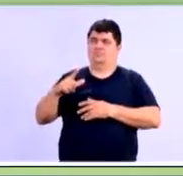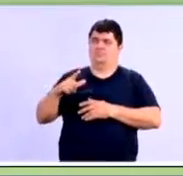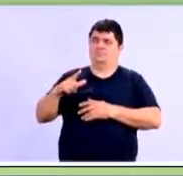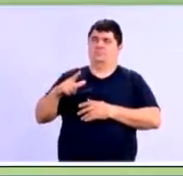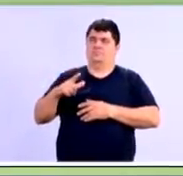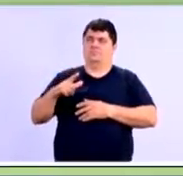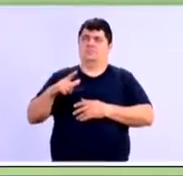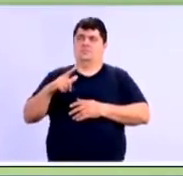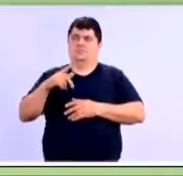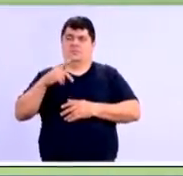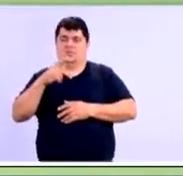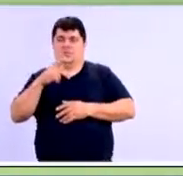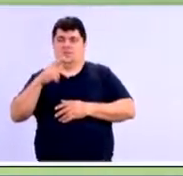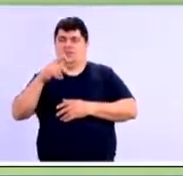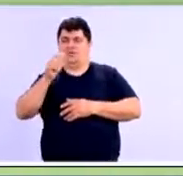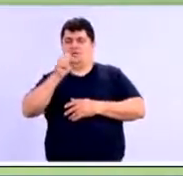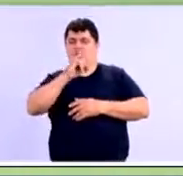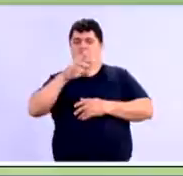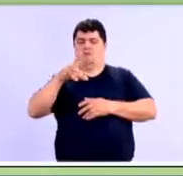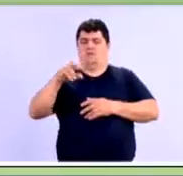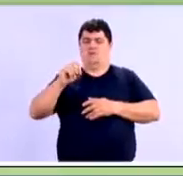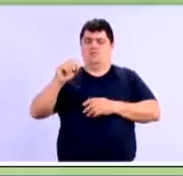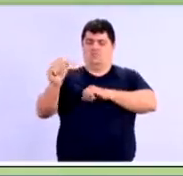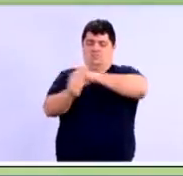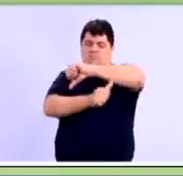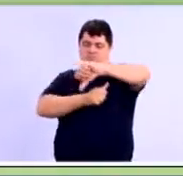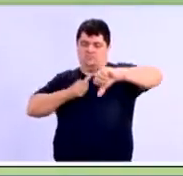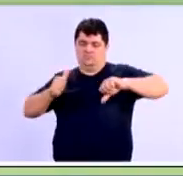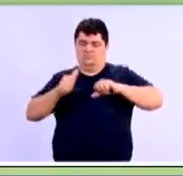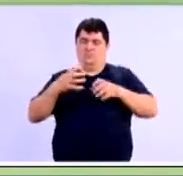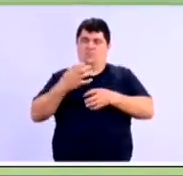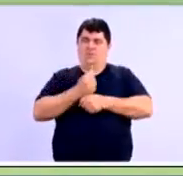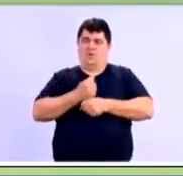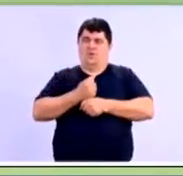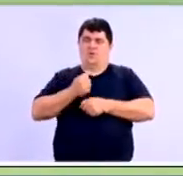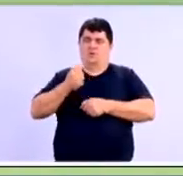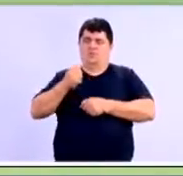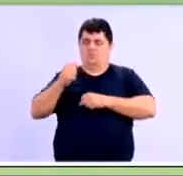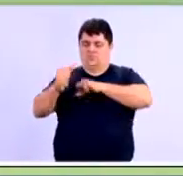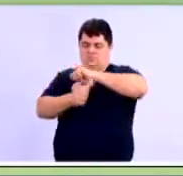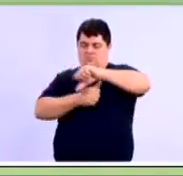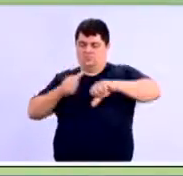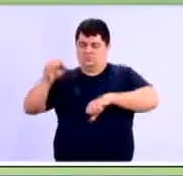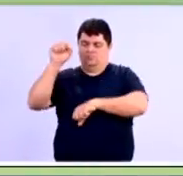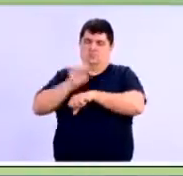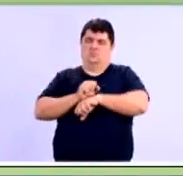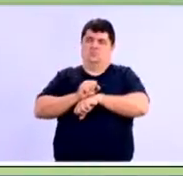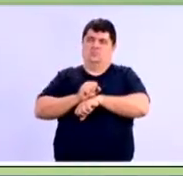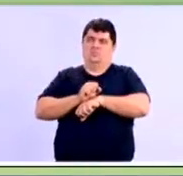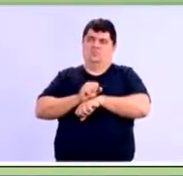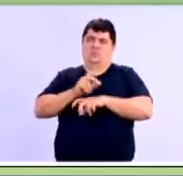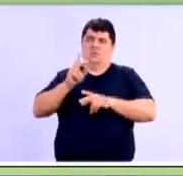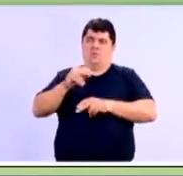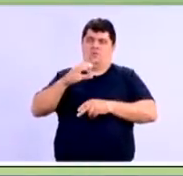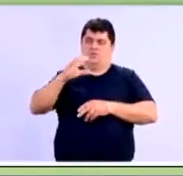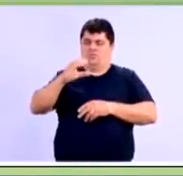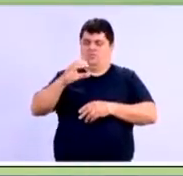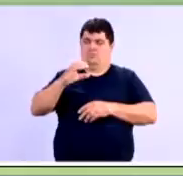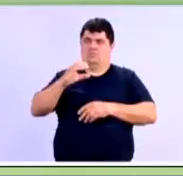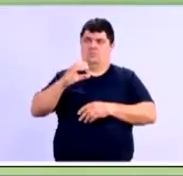o passivo circulante mais o passivo não circulante é igual ao capital